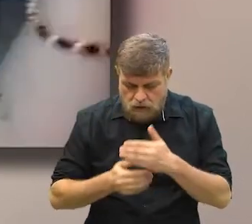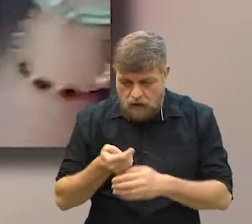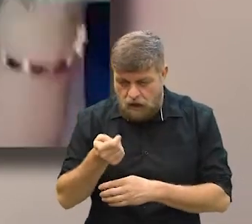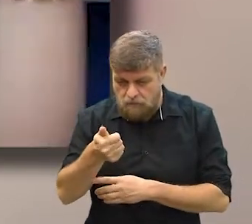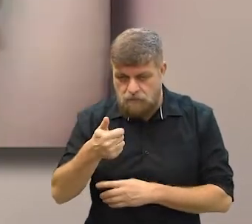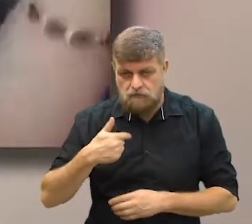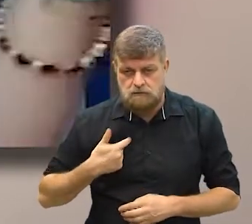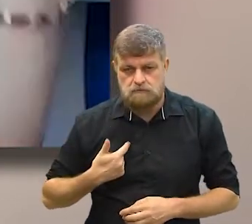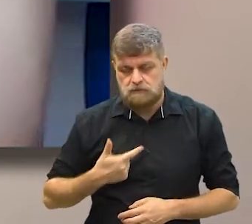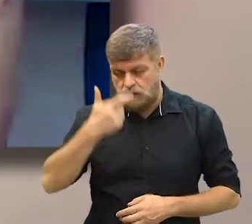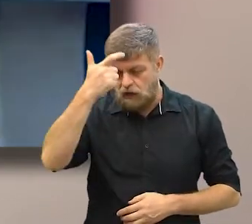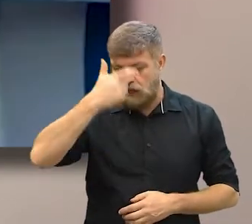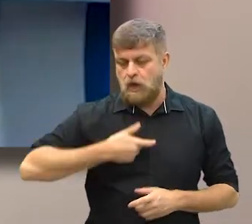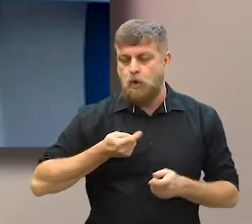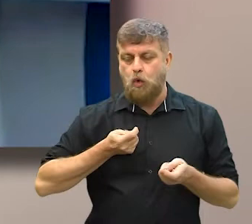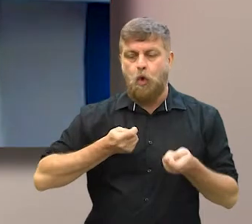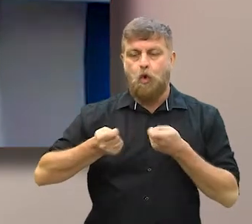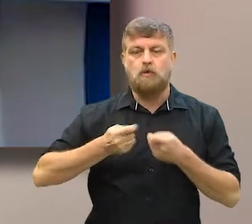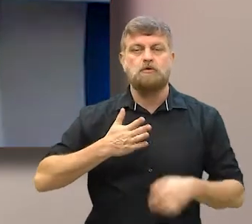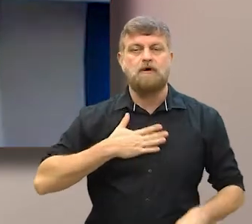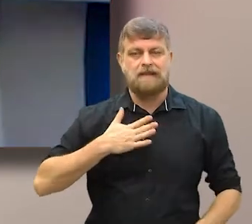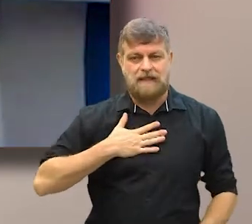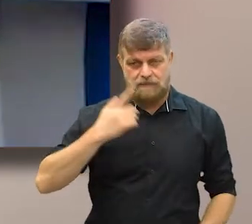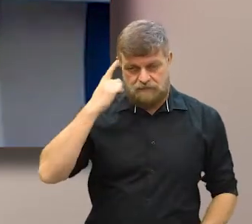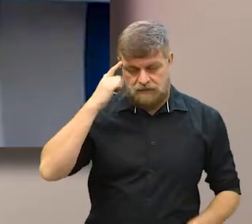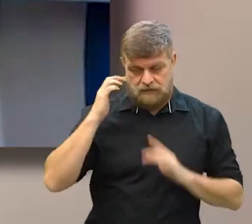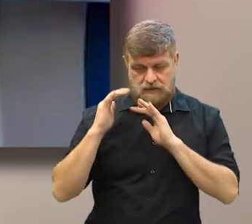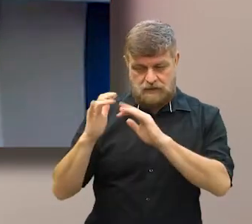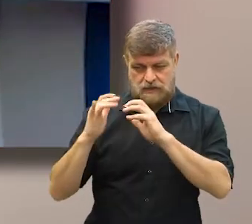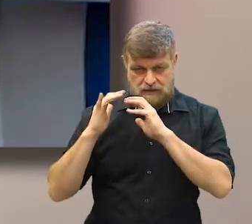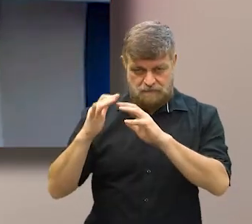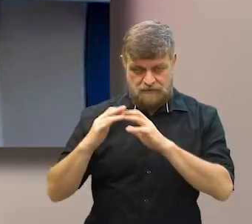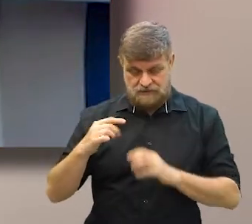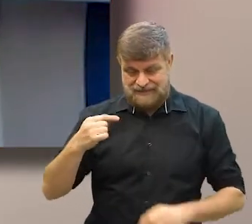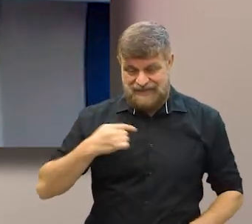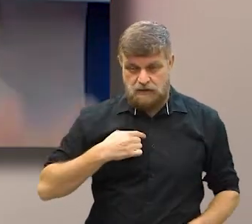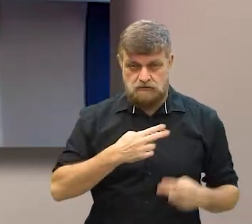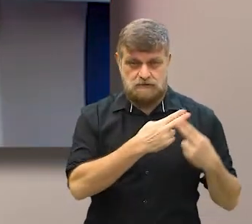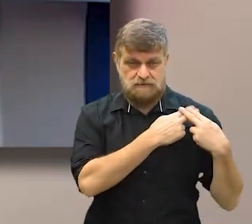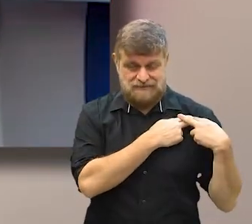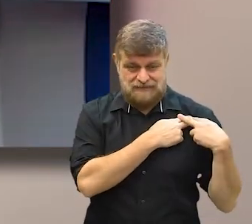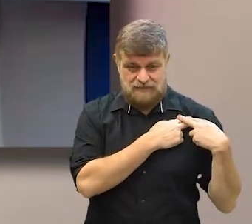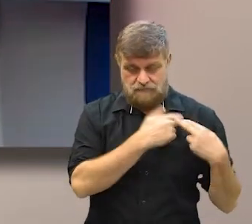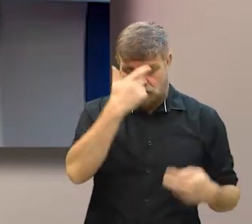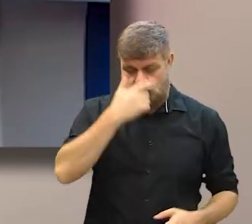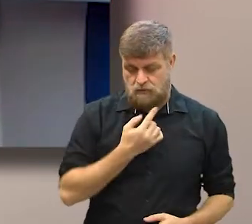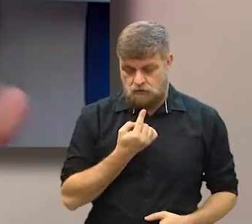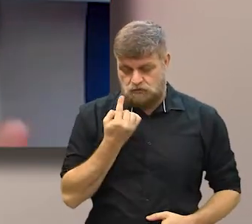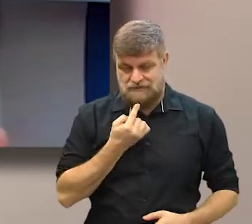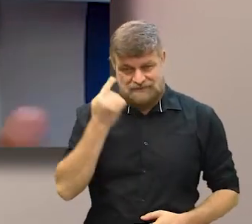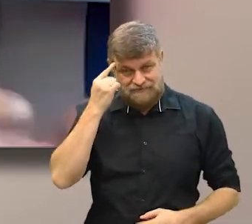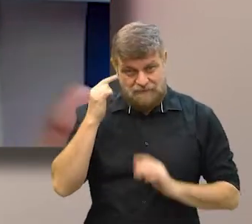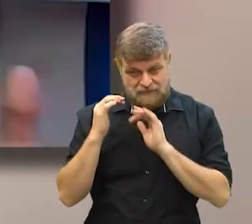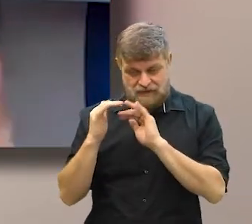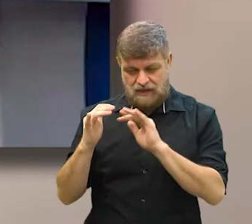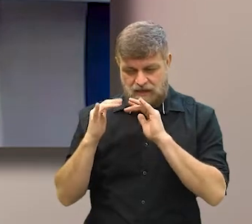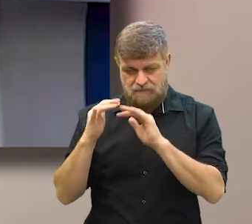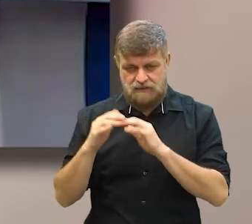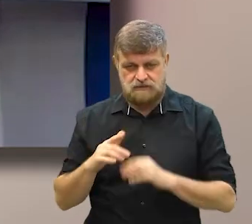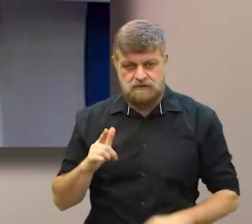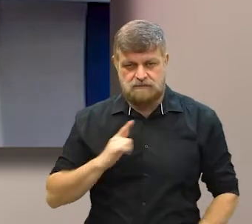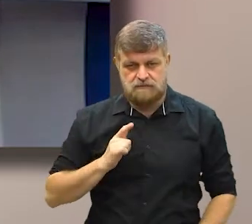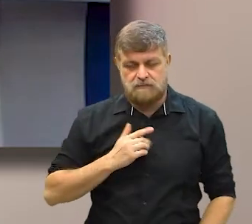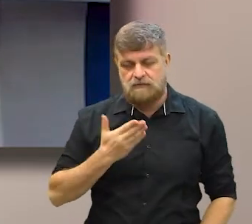poucos reassumir o controle da sua mente, porque só tem você aí dentro, não tem mais ninguém, vai ficando